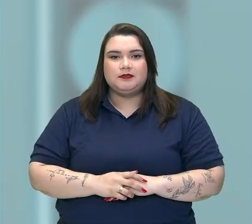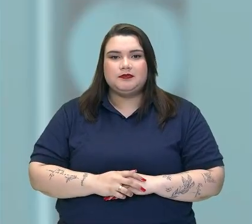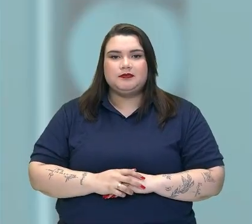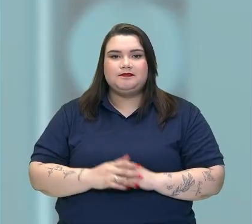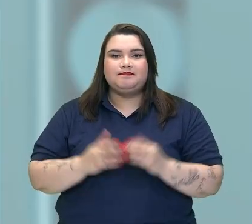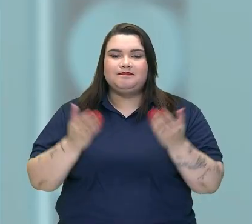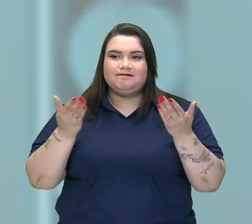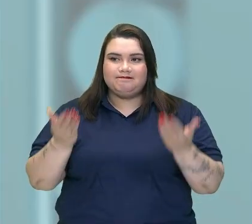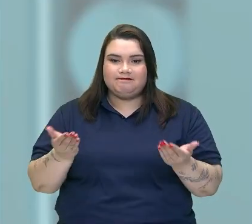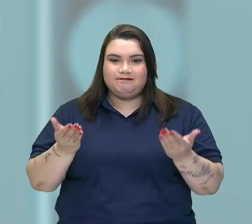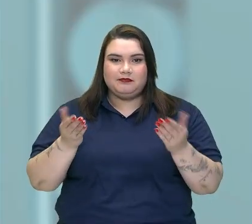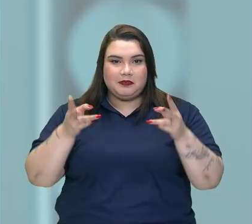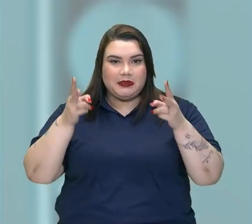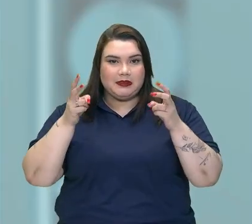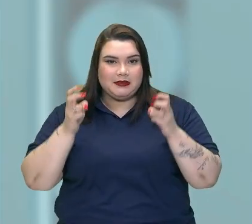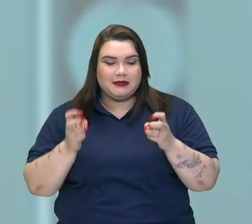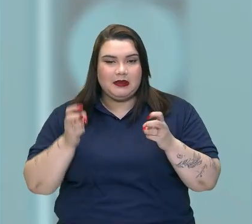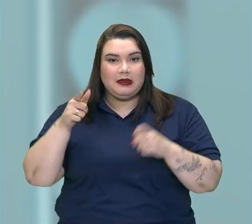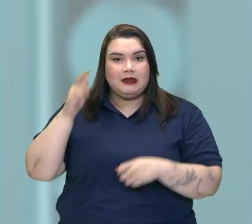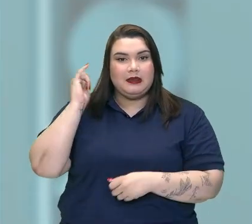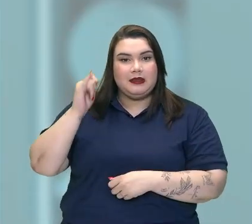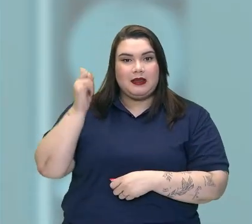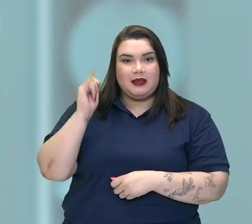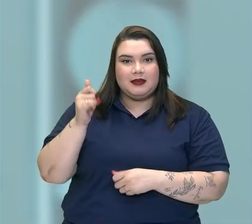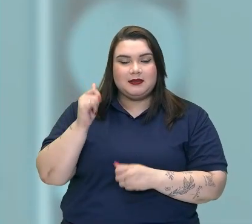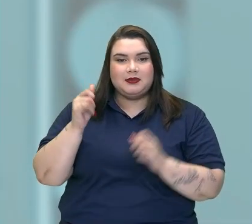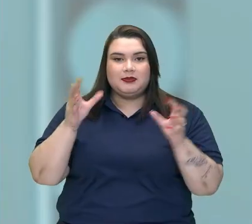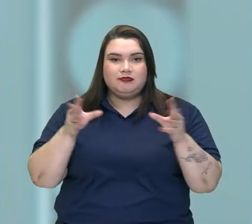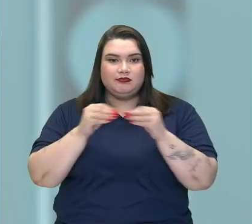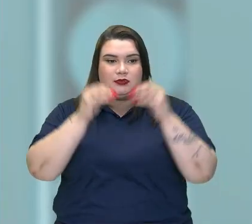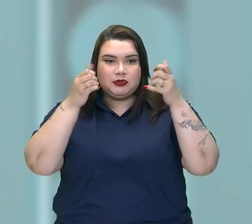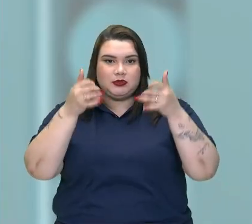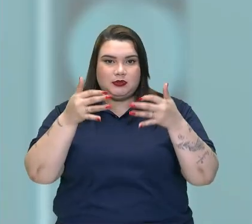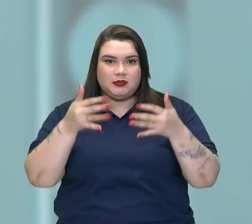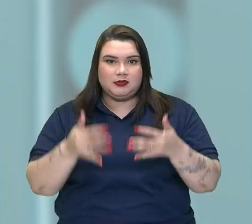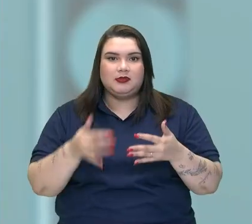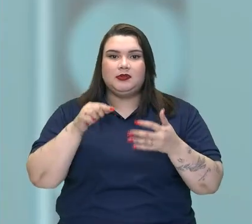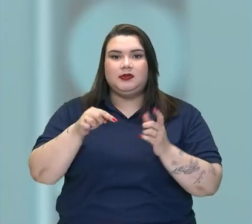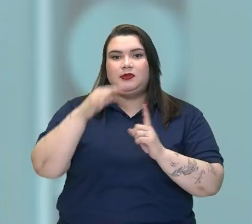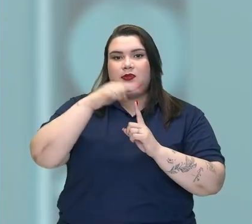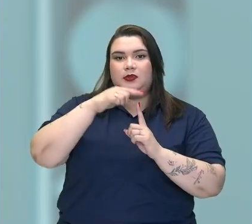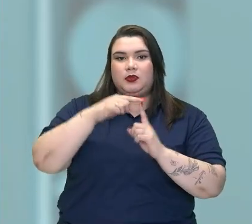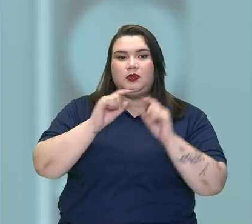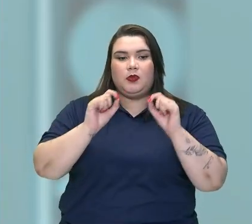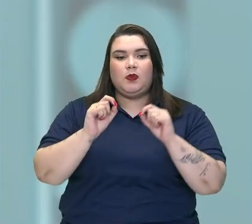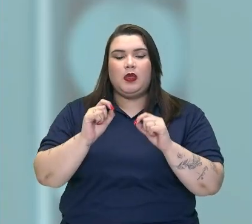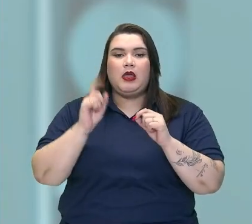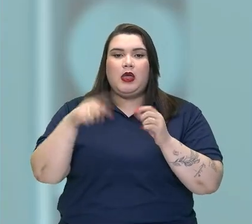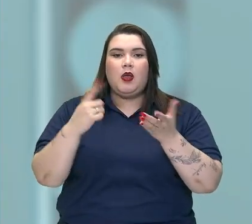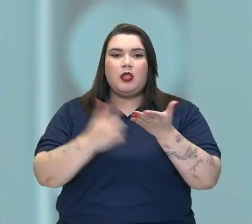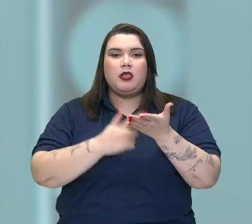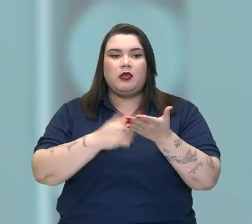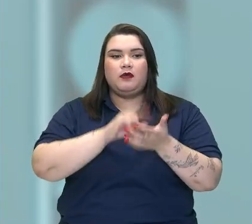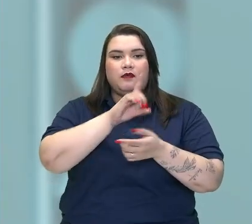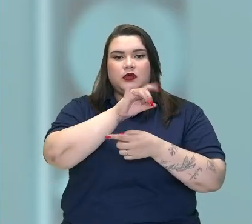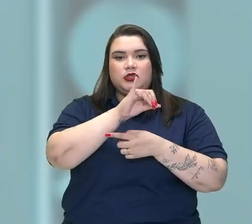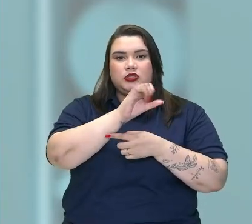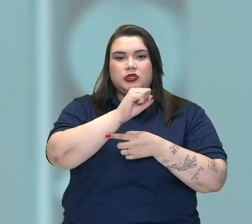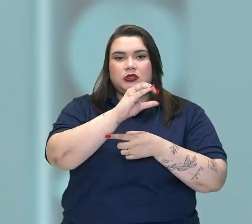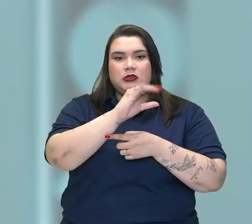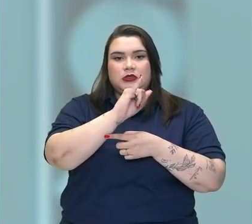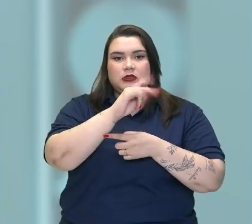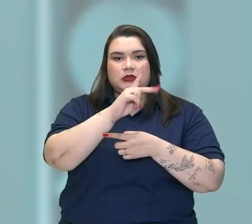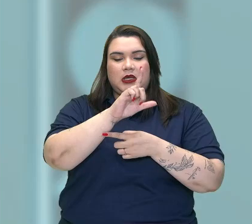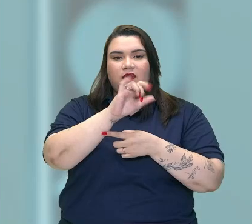Então, gente, vocês viram aí uma pequena narrativa que está dentro da obra chamada A Disciplina do Amor, em que a Lígia Fagundes